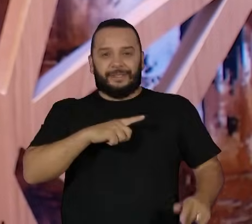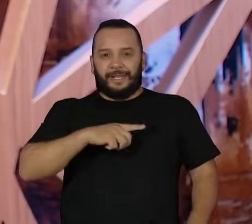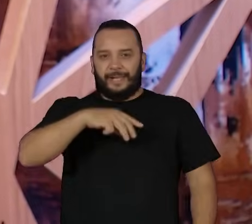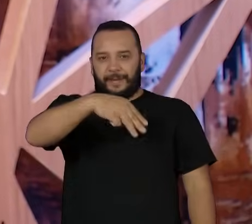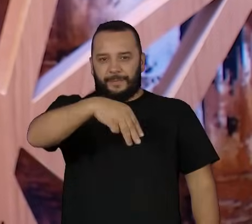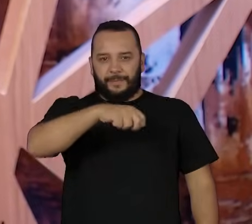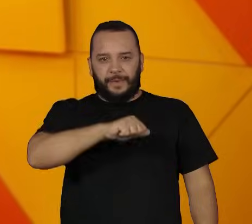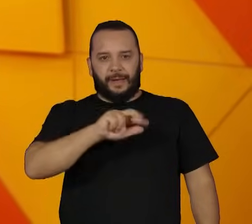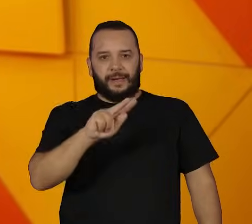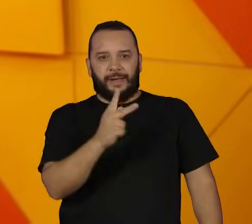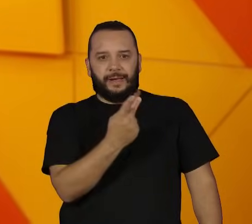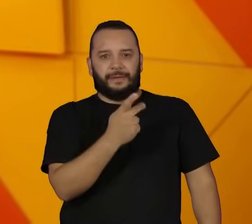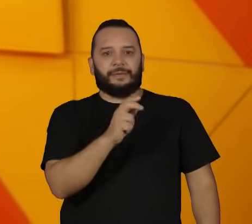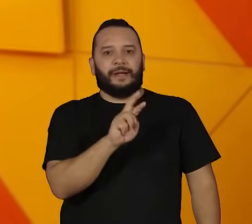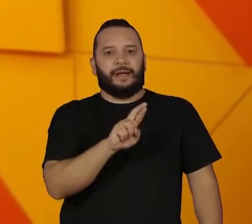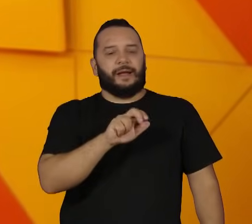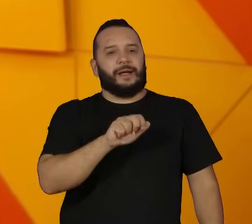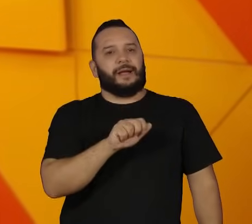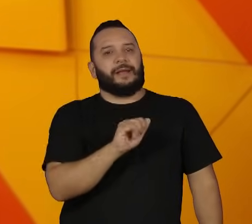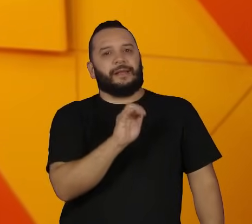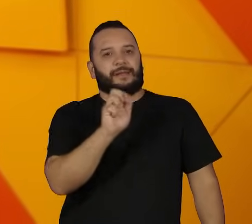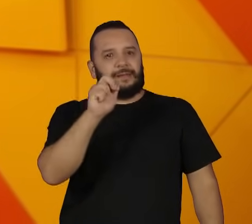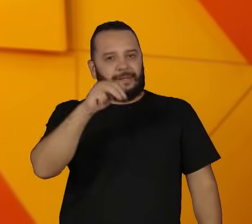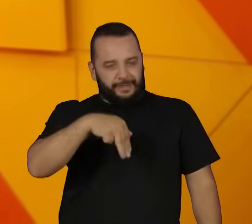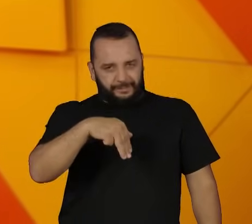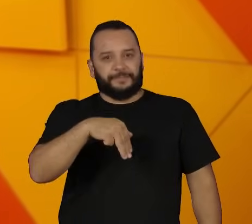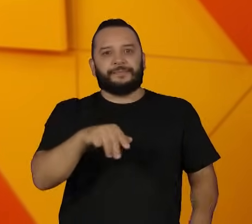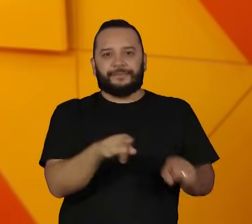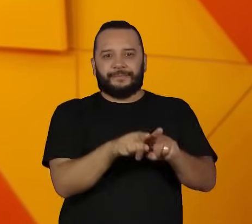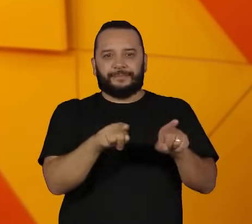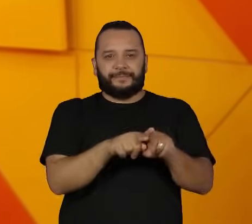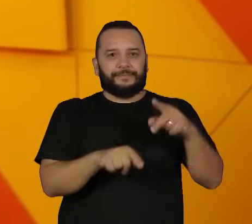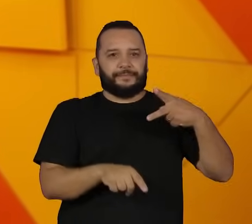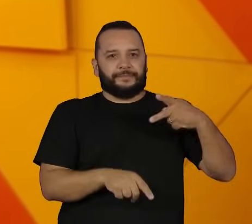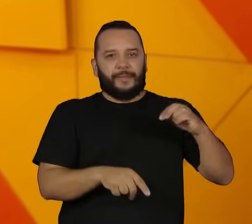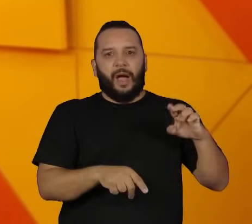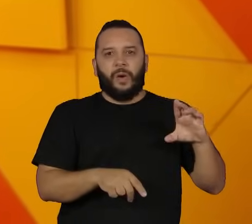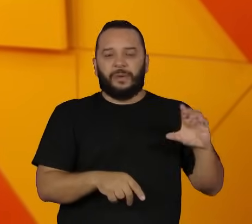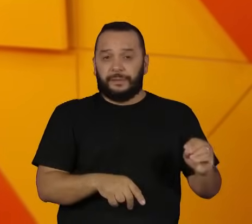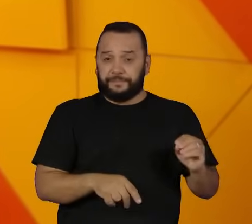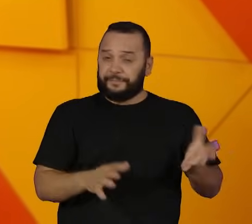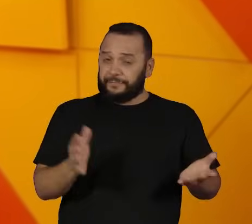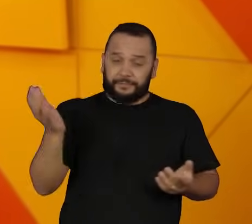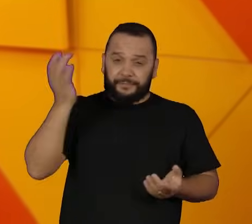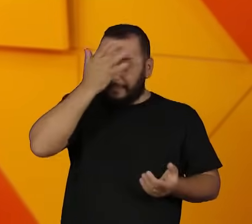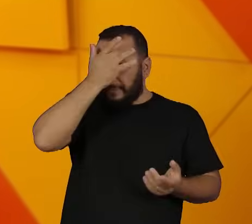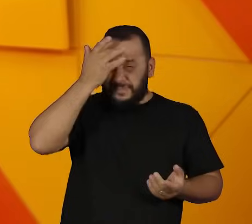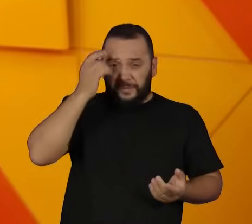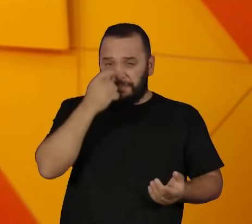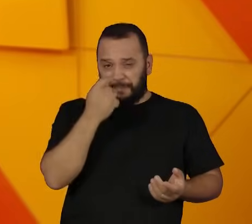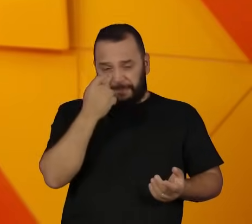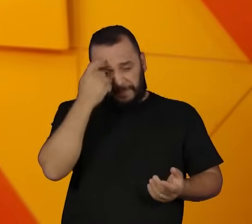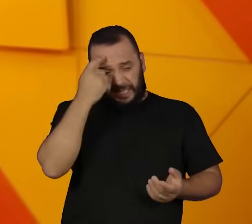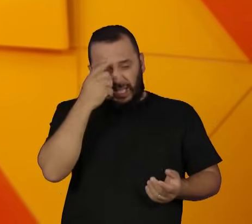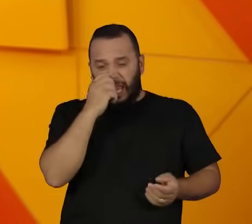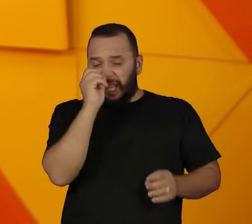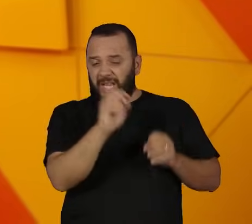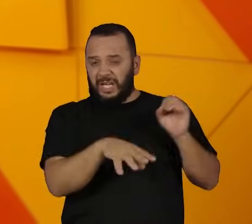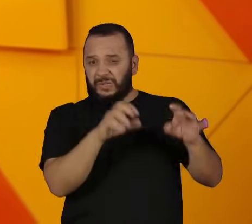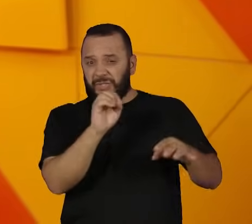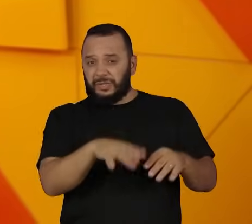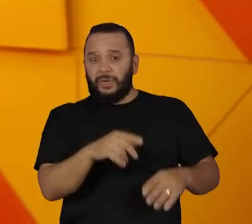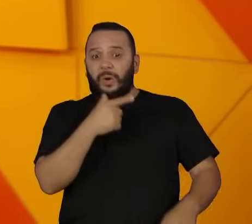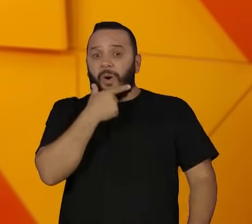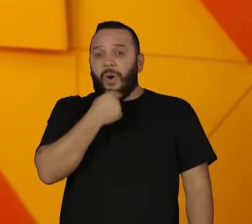Paula Guimarães. E o que para muita gente não tem valor, para o artesão Estevão Silva da Conceição pode ser mais do que